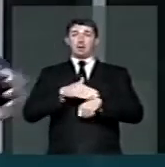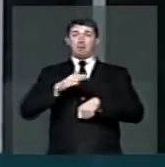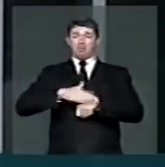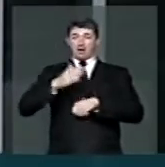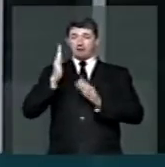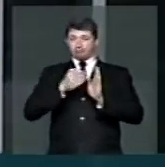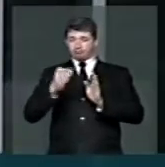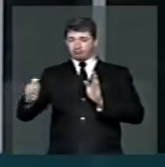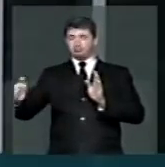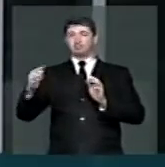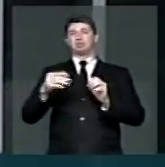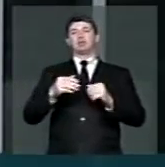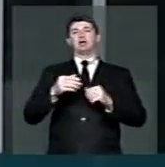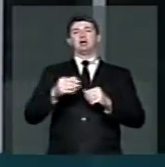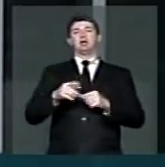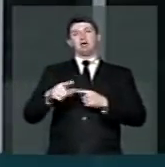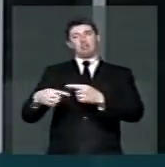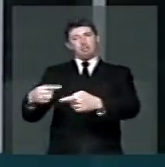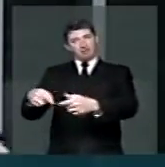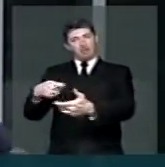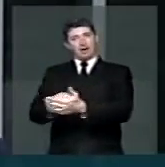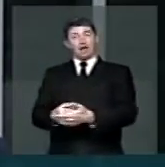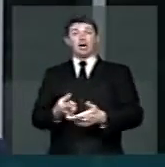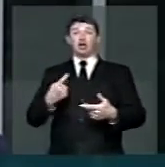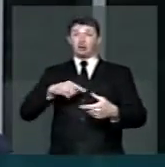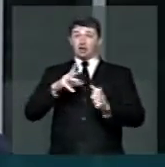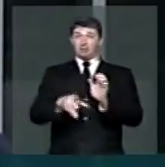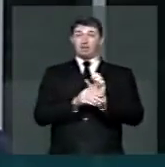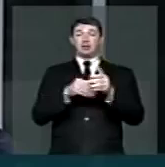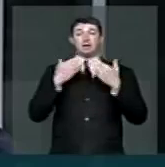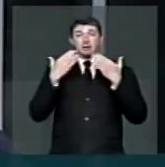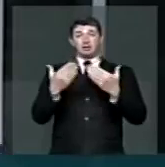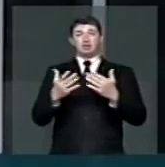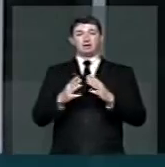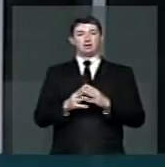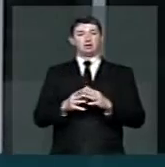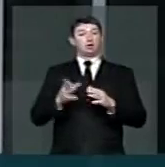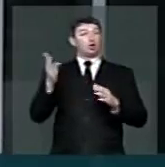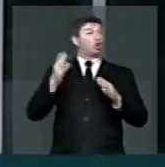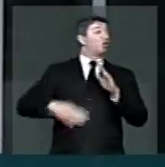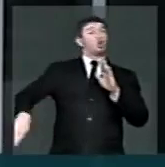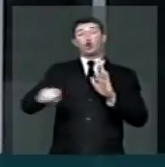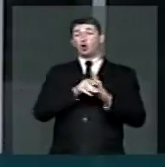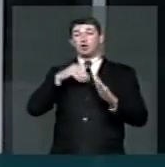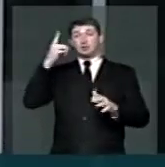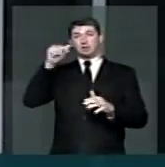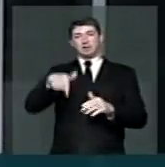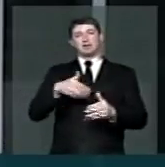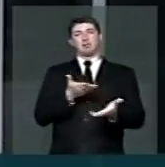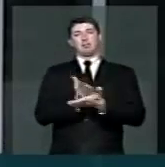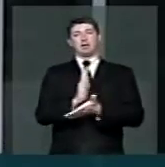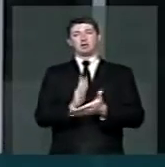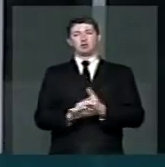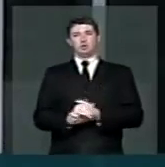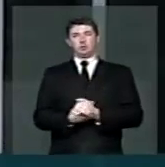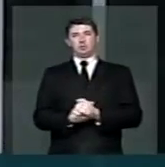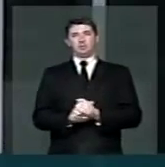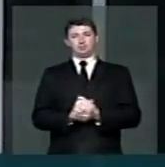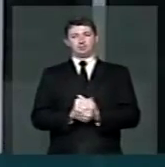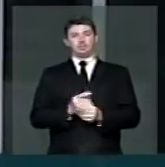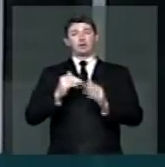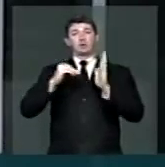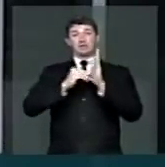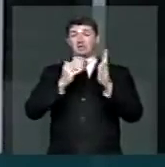pagamento, e que nós apresentamos emenda nesse sentido, aprovada por unanimidade aqui nesta casa, aprovada por unanimidade no